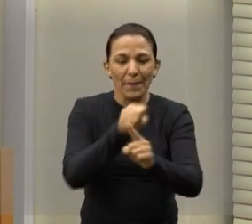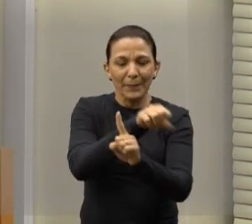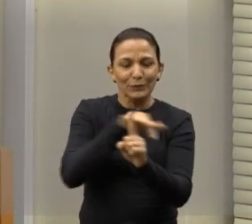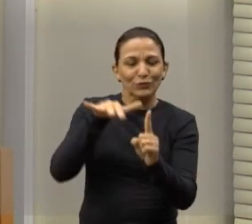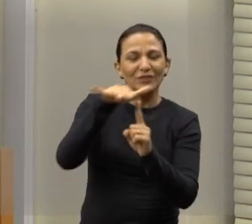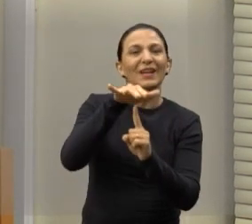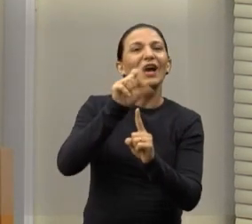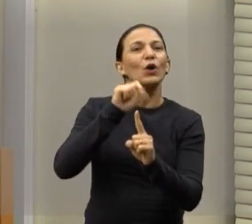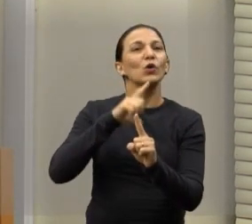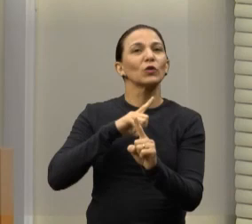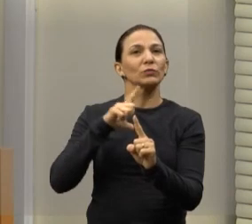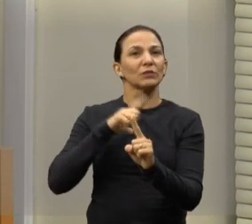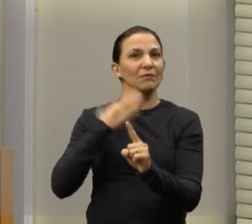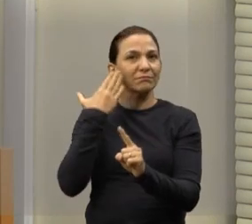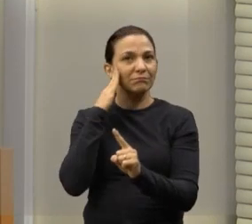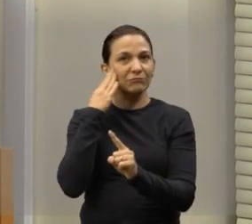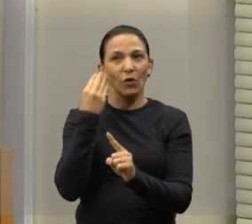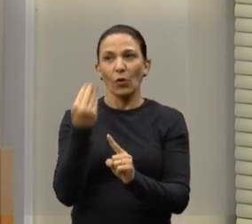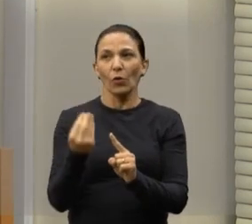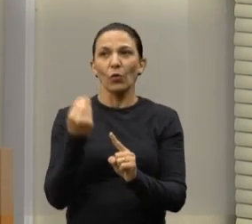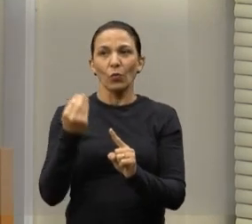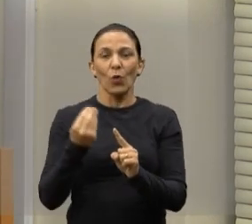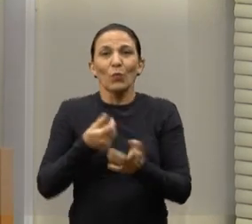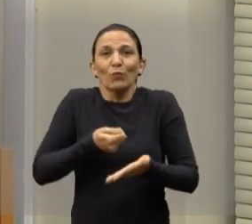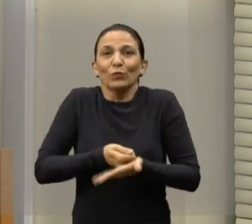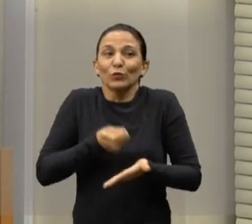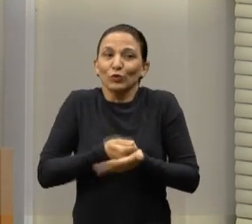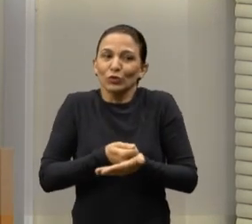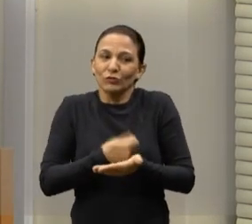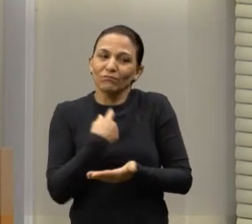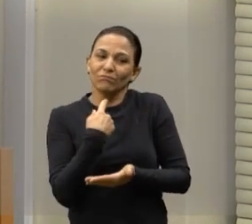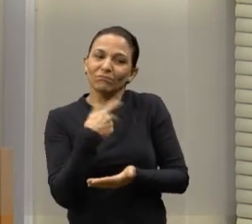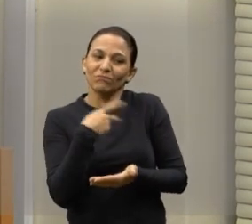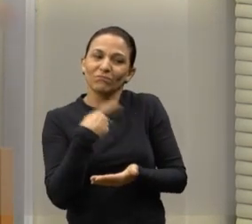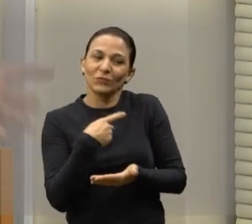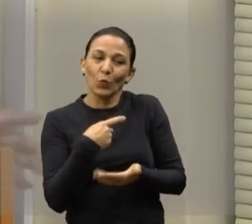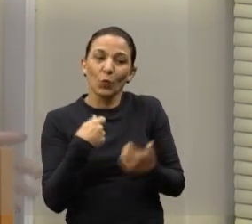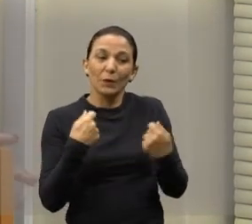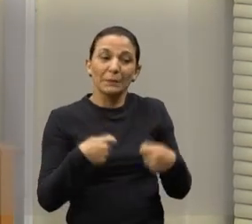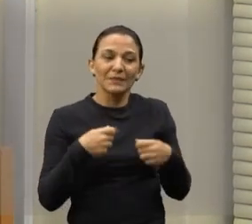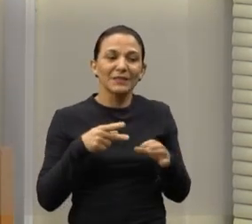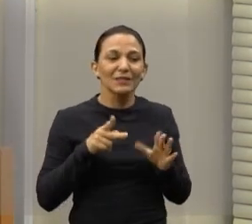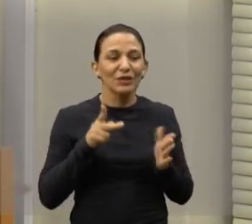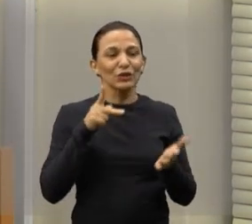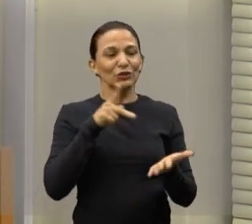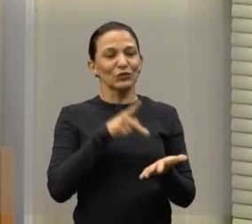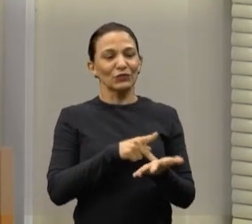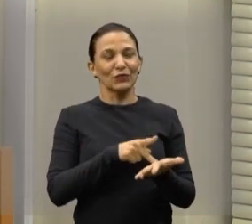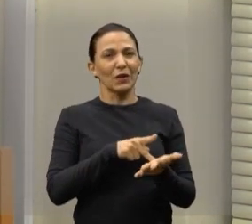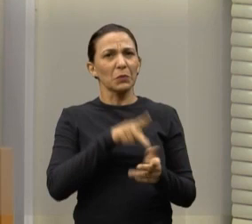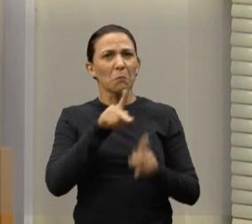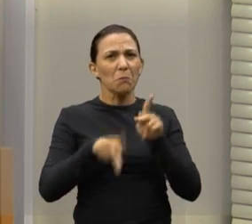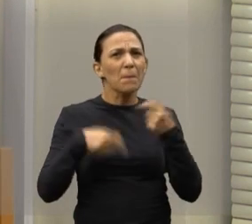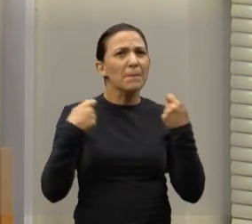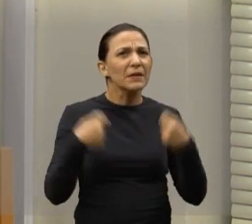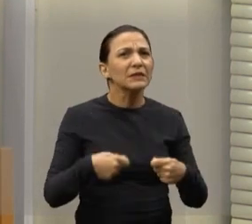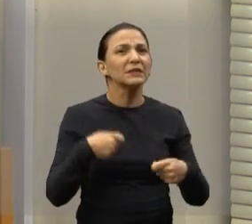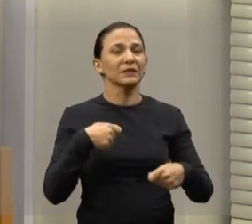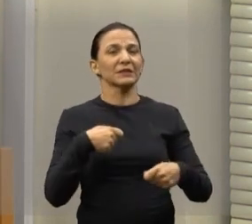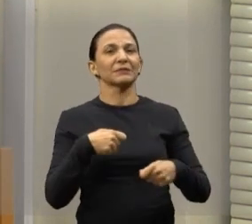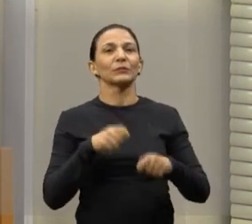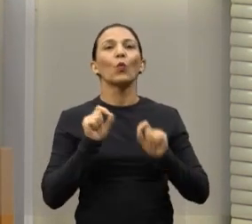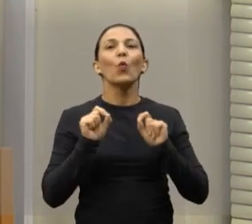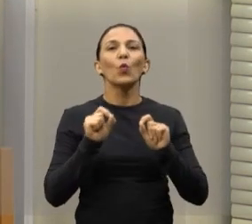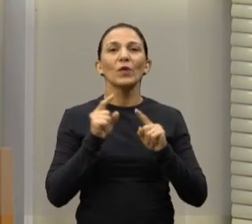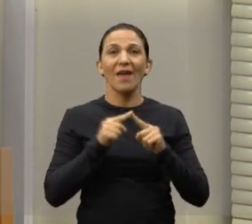entender aqui e não cobrar deles a real necessidade que o povo brasileiro precisa que é o acesso